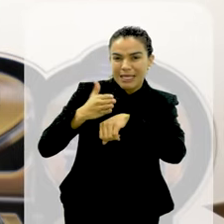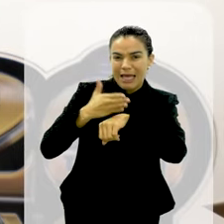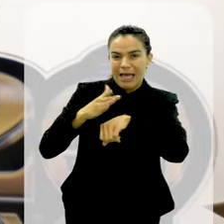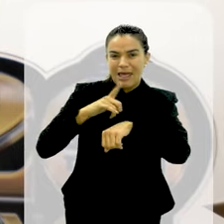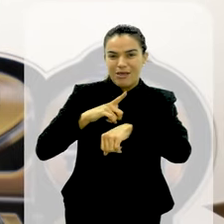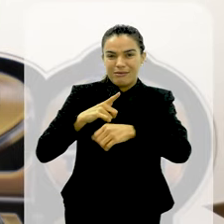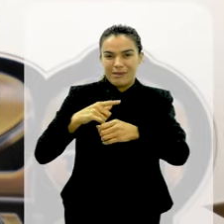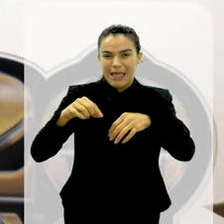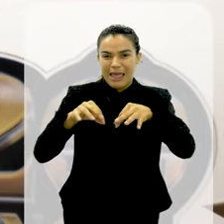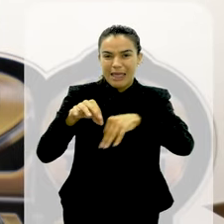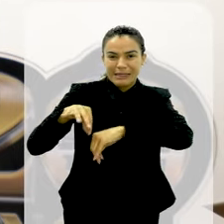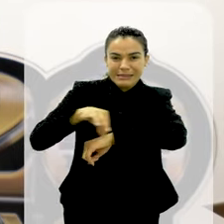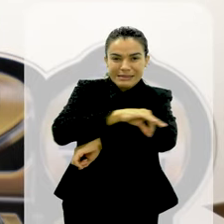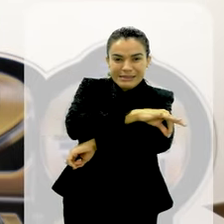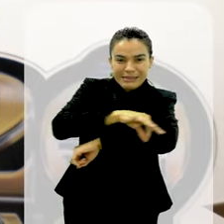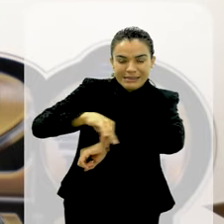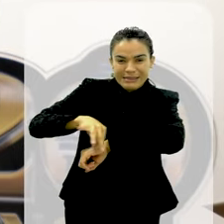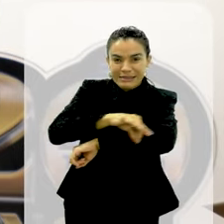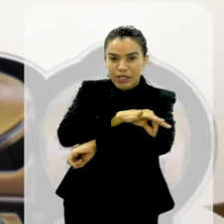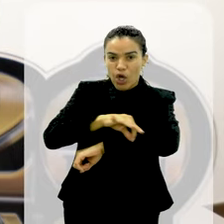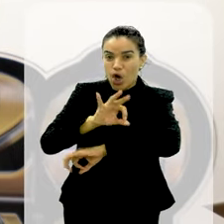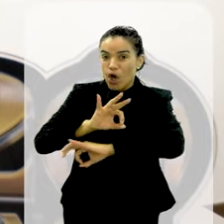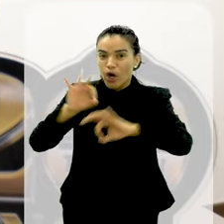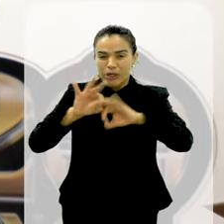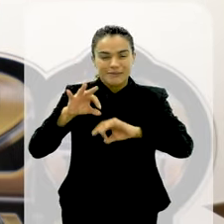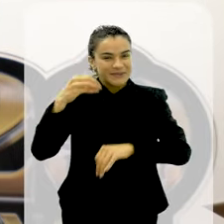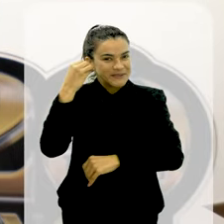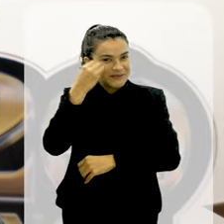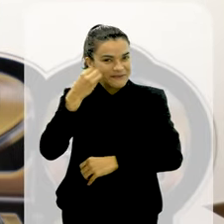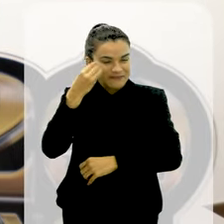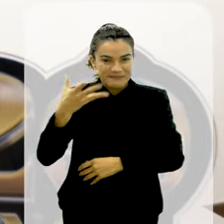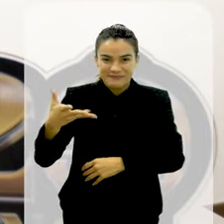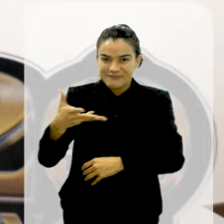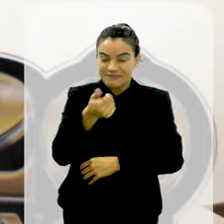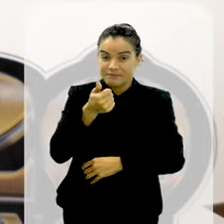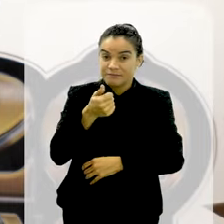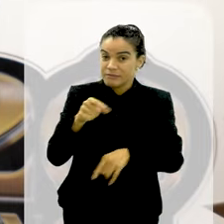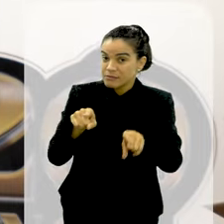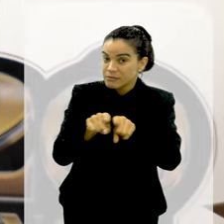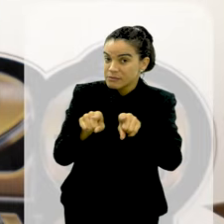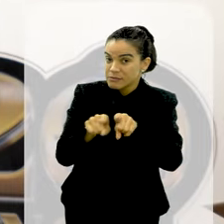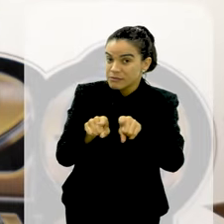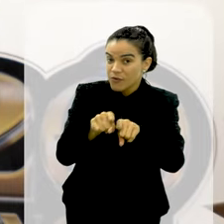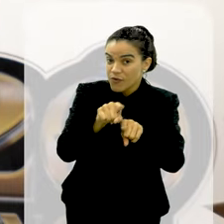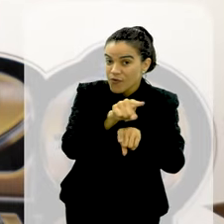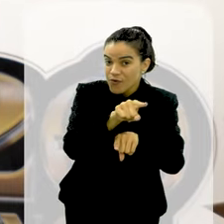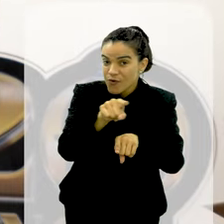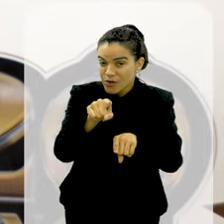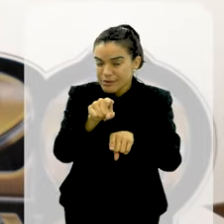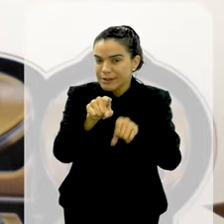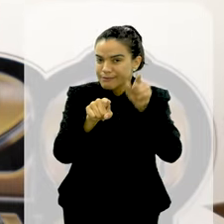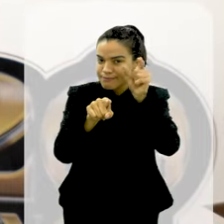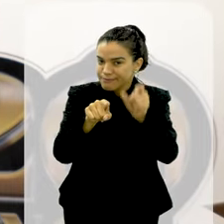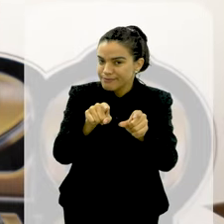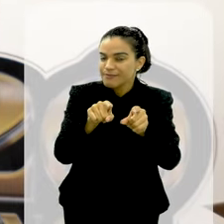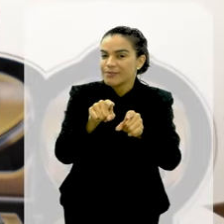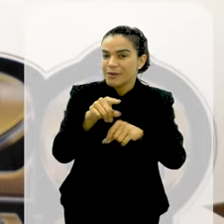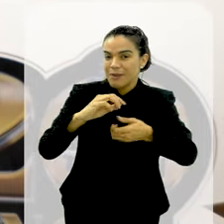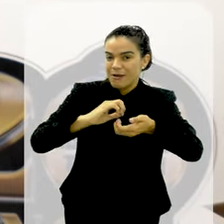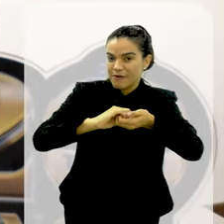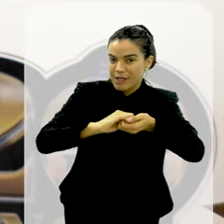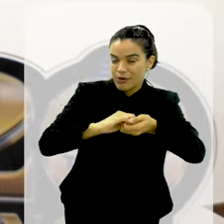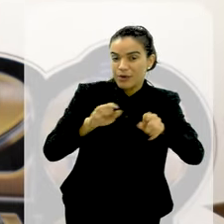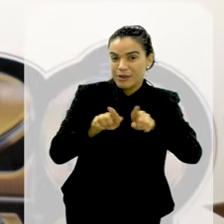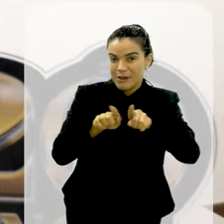ensaios, tem mapas, tem tudo correto e foi, eu acho, uma experiência maravilhosa. E repito, acho que você, pela